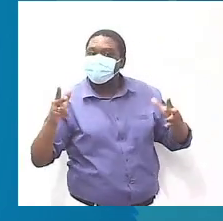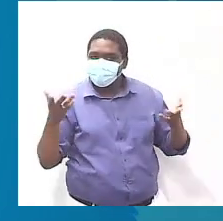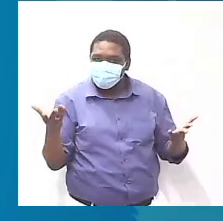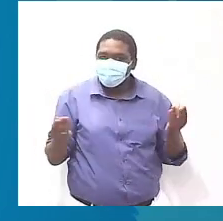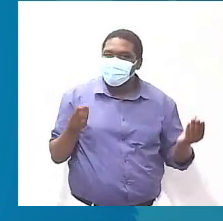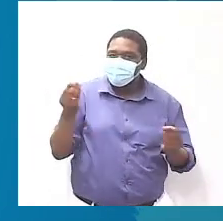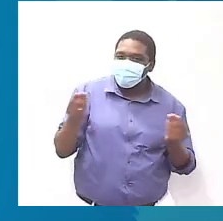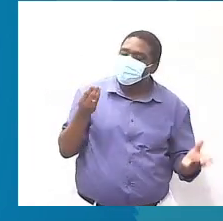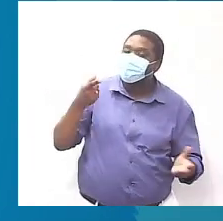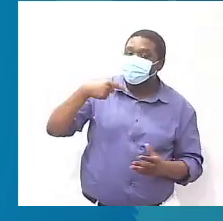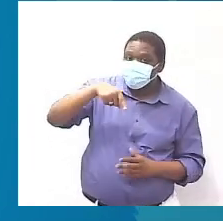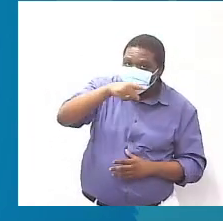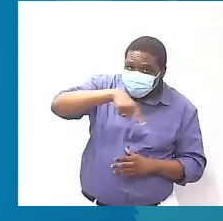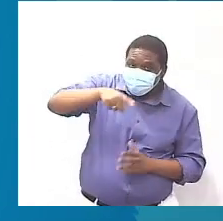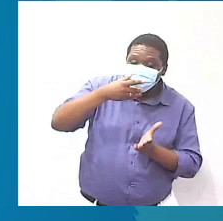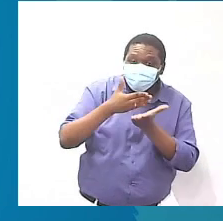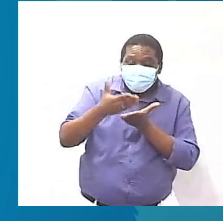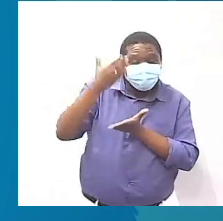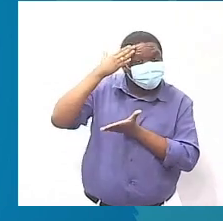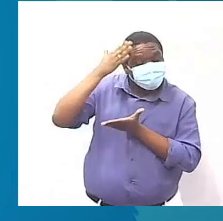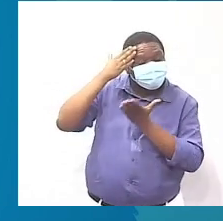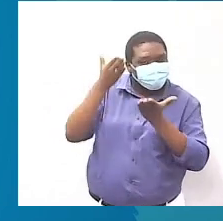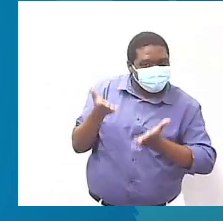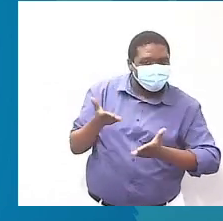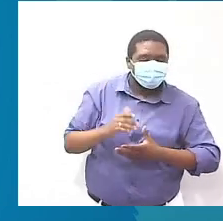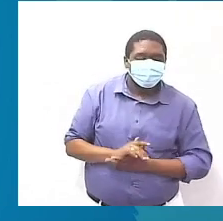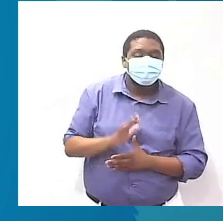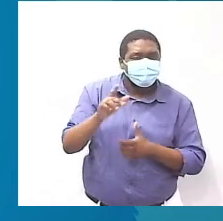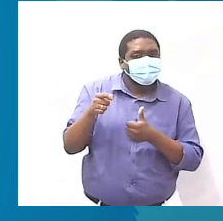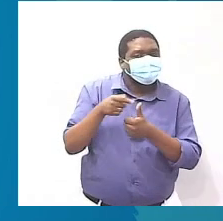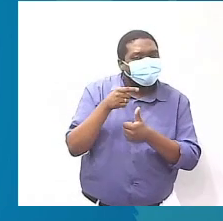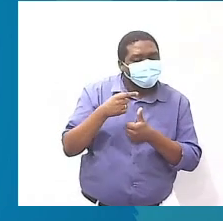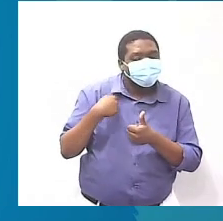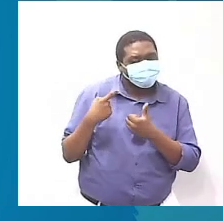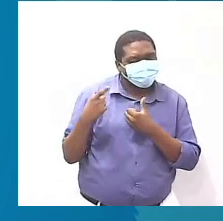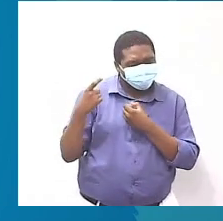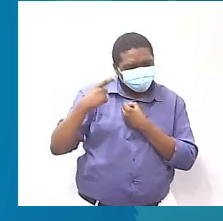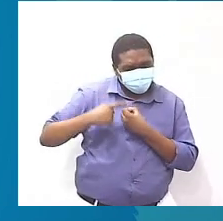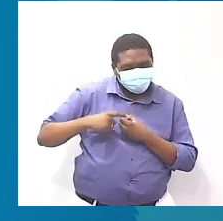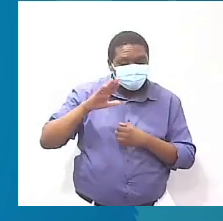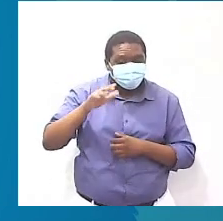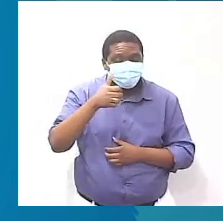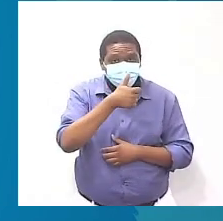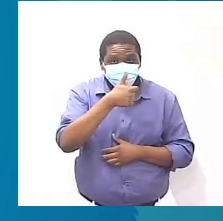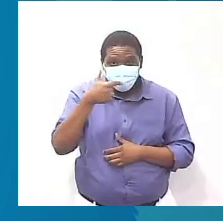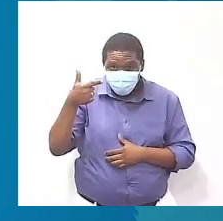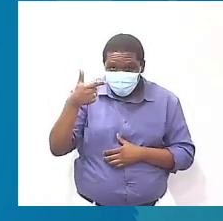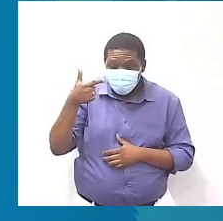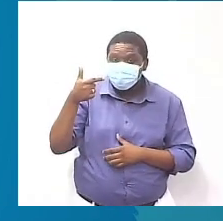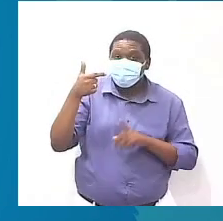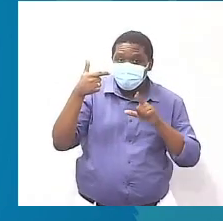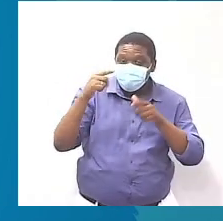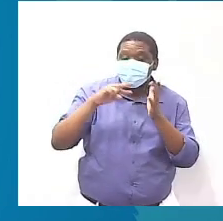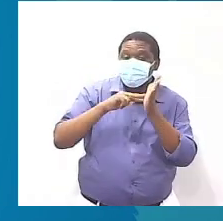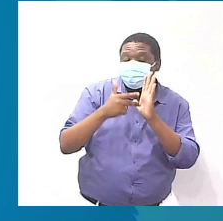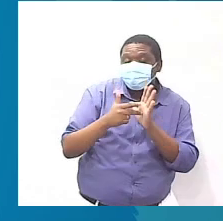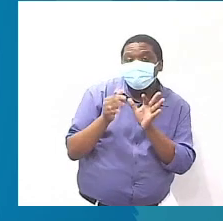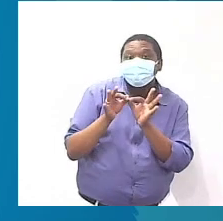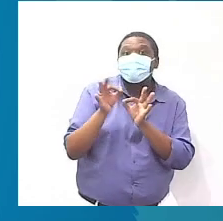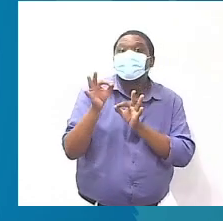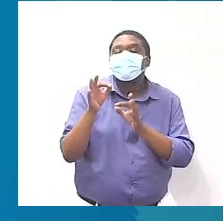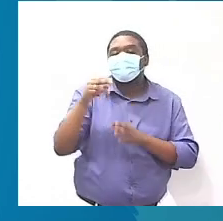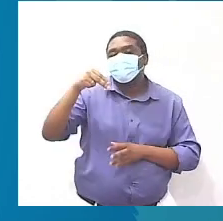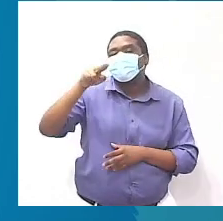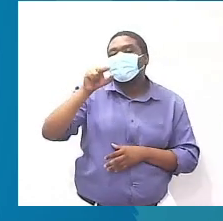disso você vai começar a entender comigo, tá? Primeiro lá, deixa eu voltar aqui, ó. 12 é a unidade, a medida,